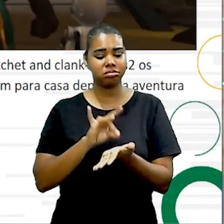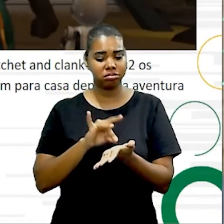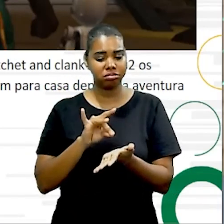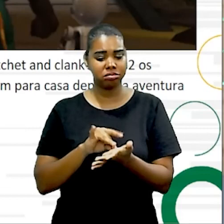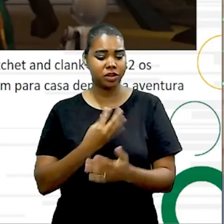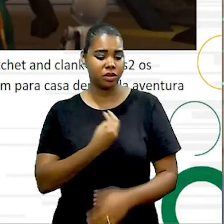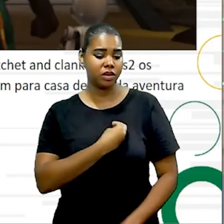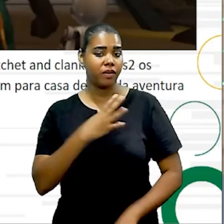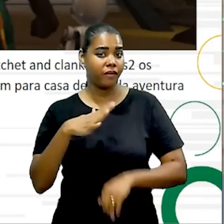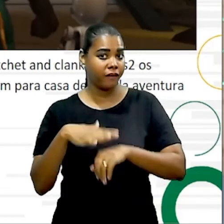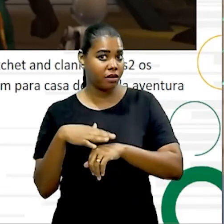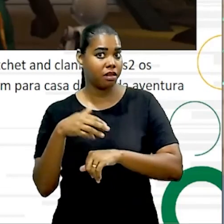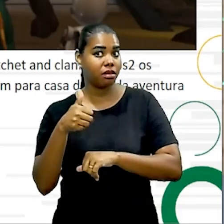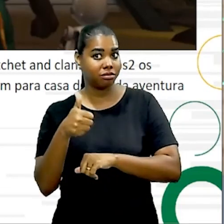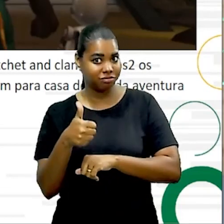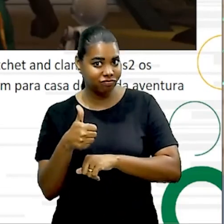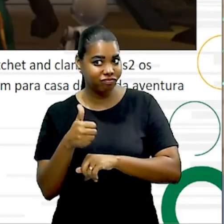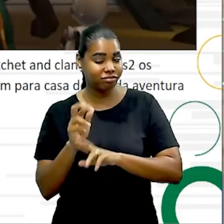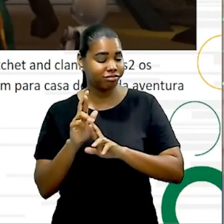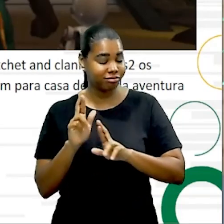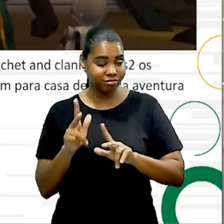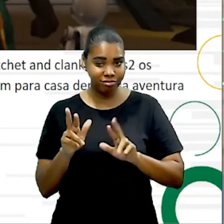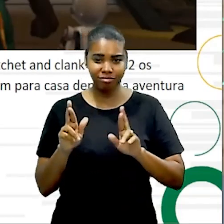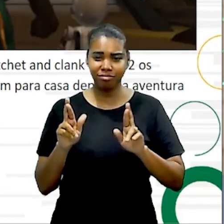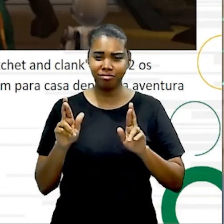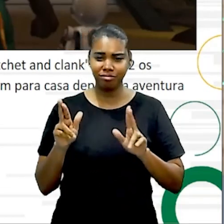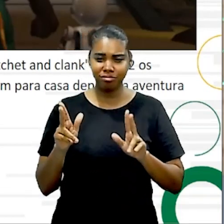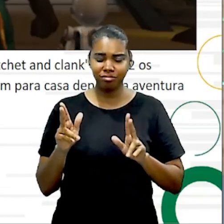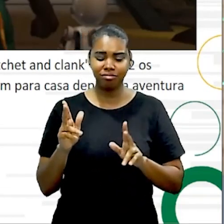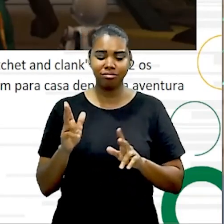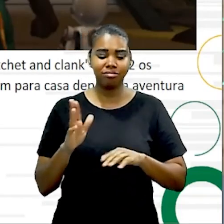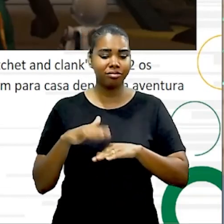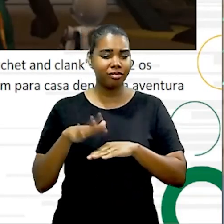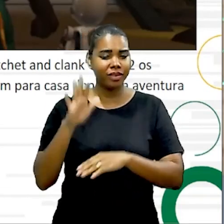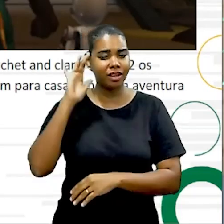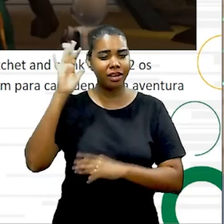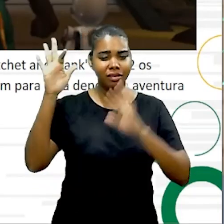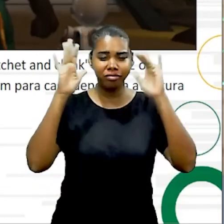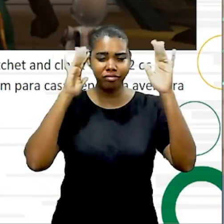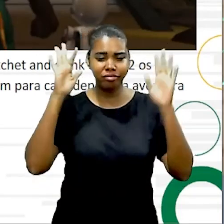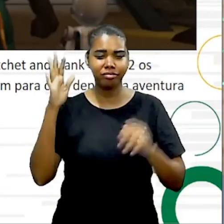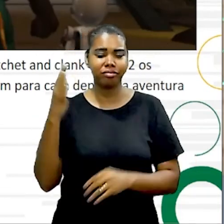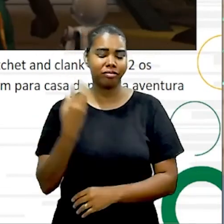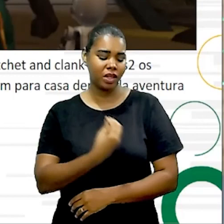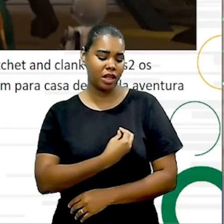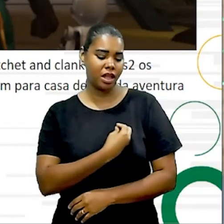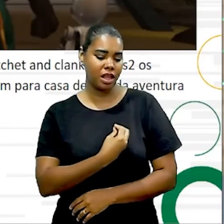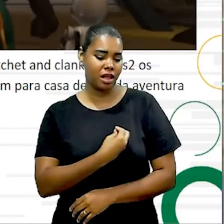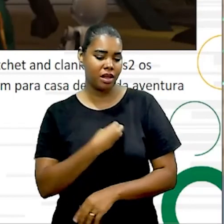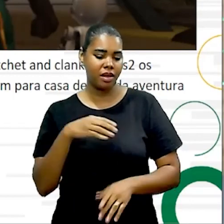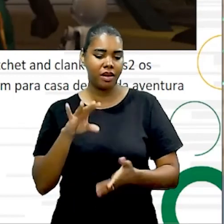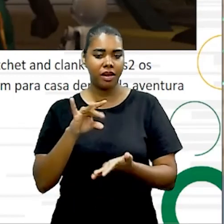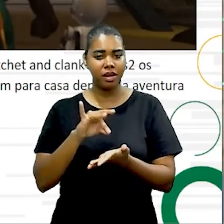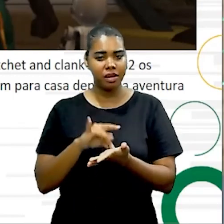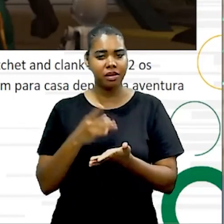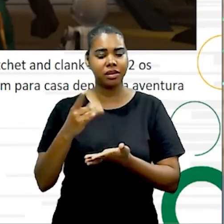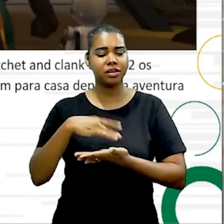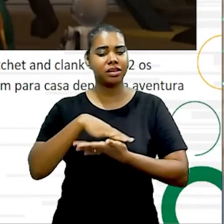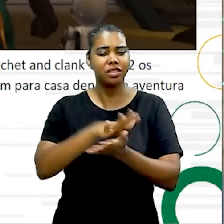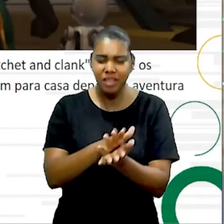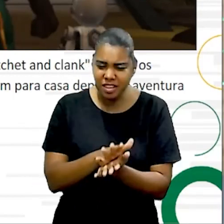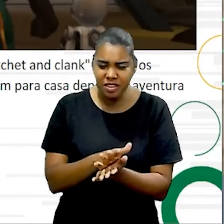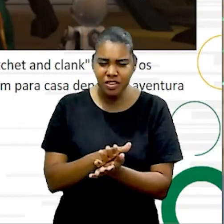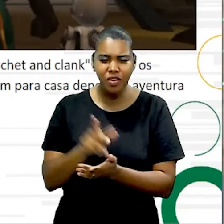de vida melhor ou diferenciando daquilo que ele mais sonhou na vida. É o momento que você derrota, você consegue